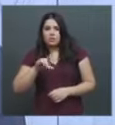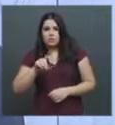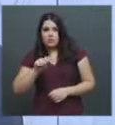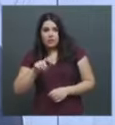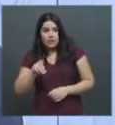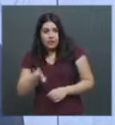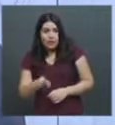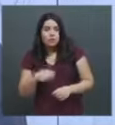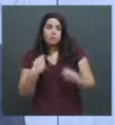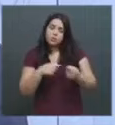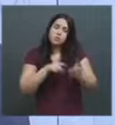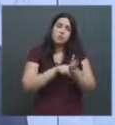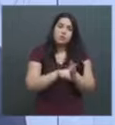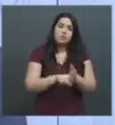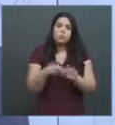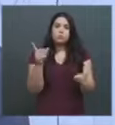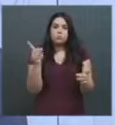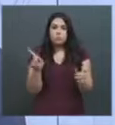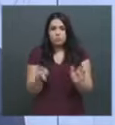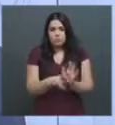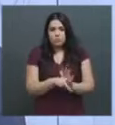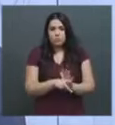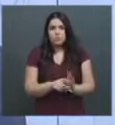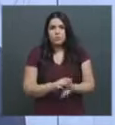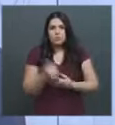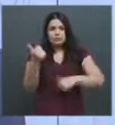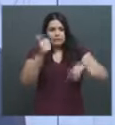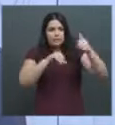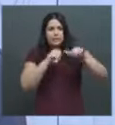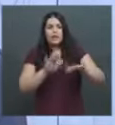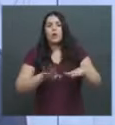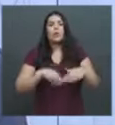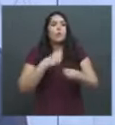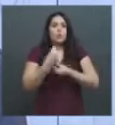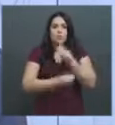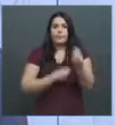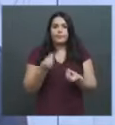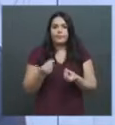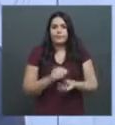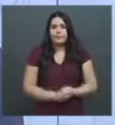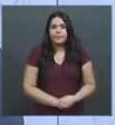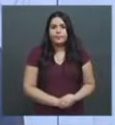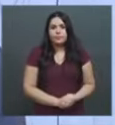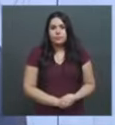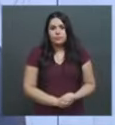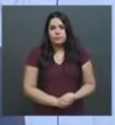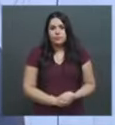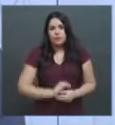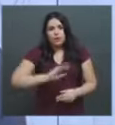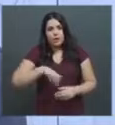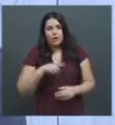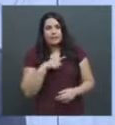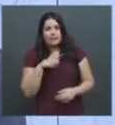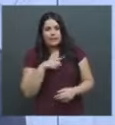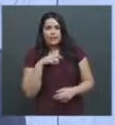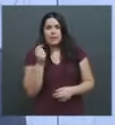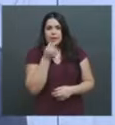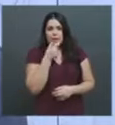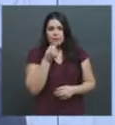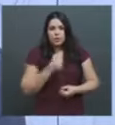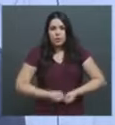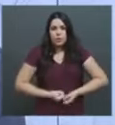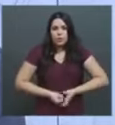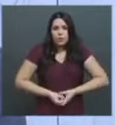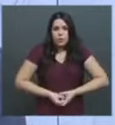assim, exames específicos para a gente analisar qual o grau dessa bexiga dolorosa. E a partir daí, você tem medicamentos para relaxar a bexiga,